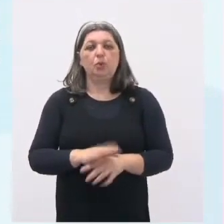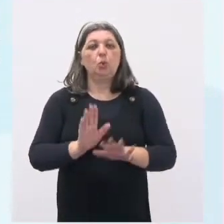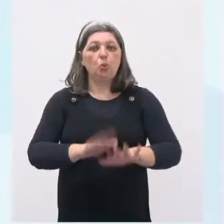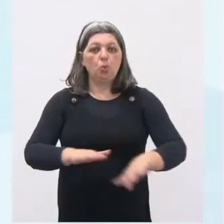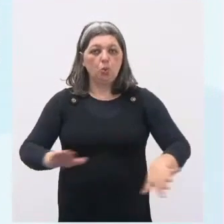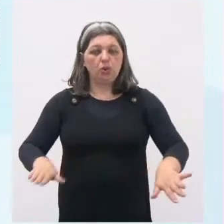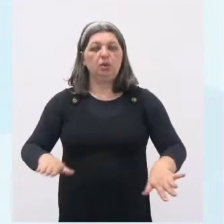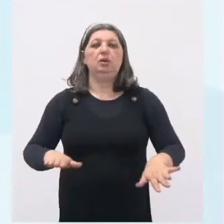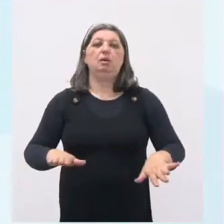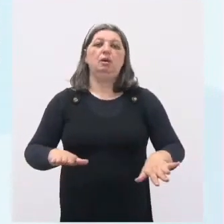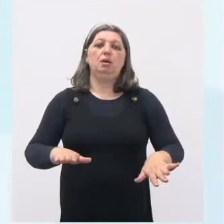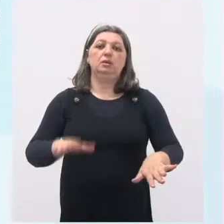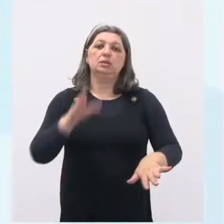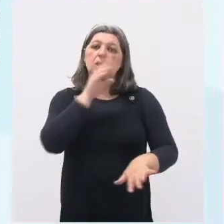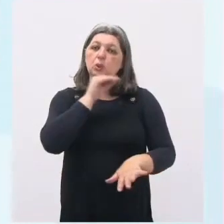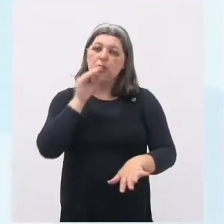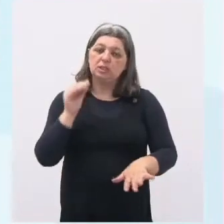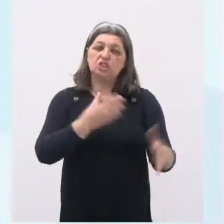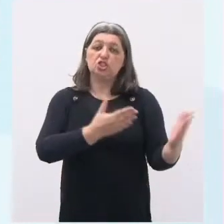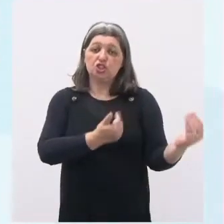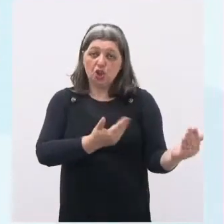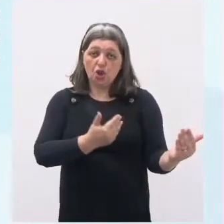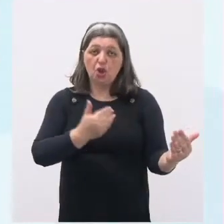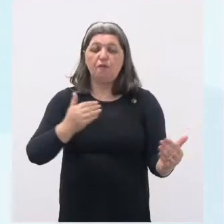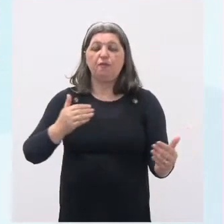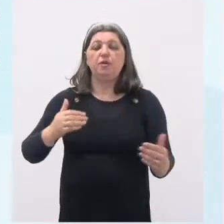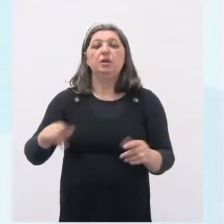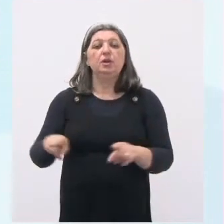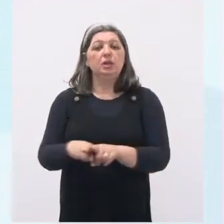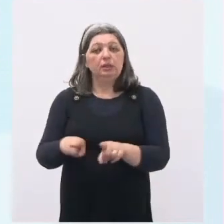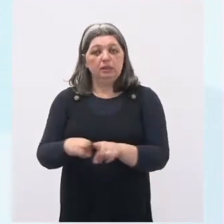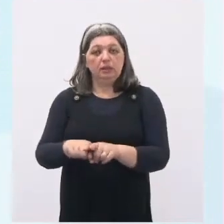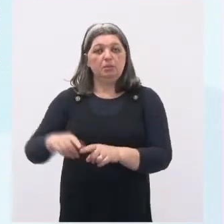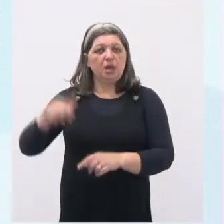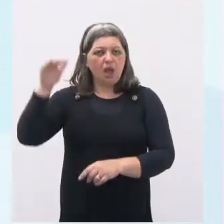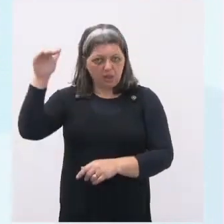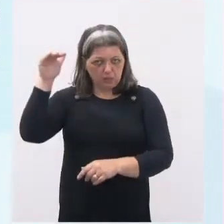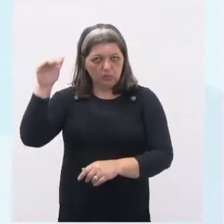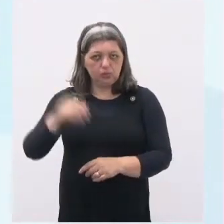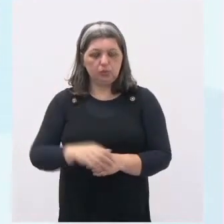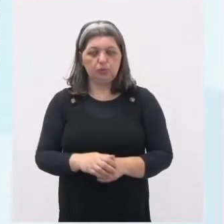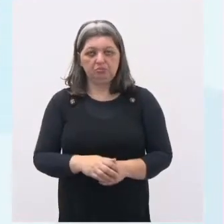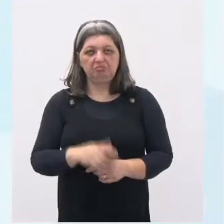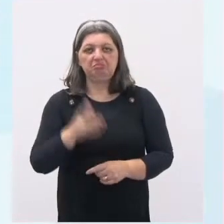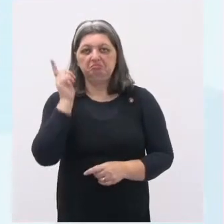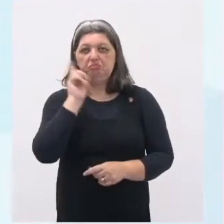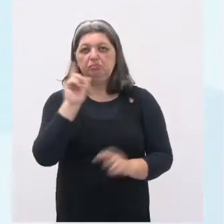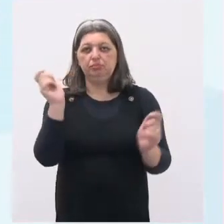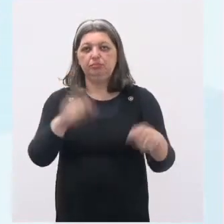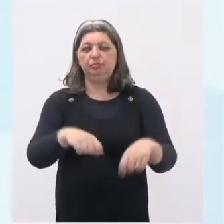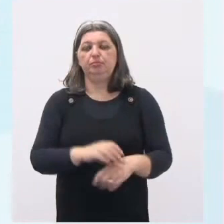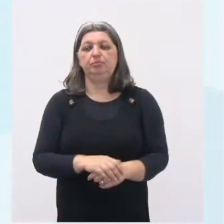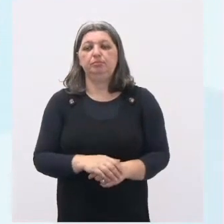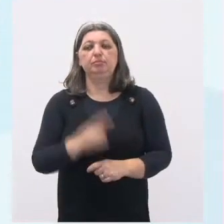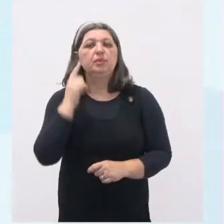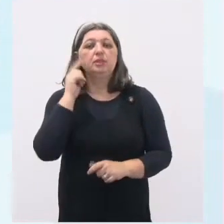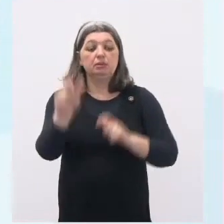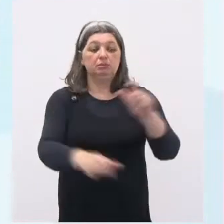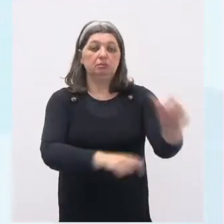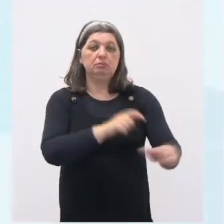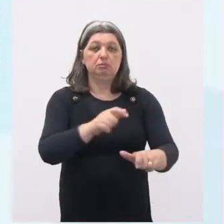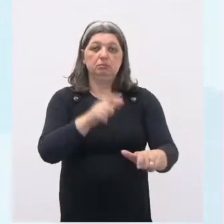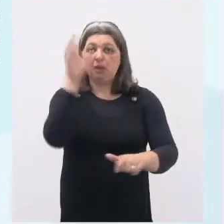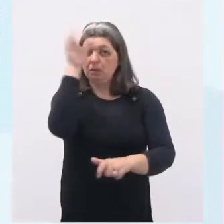o adolescente, o jovem, o adulto, né? Porque a gente tem que considerar os sujeitos de aprendizagem